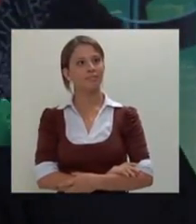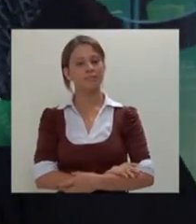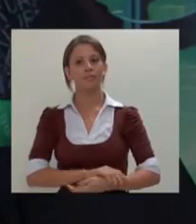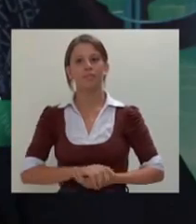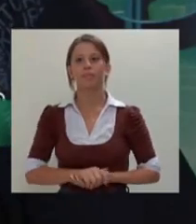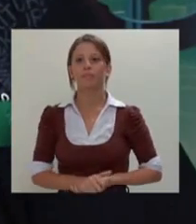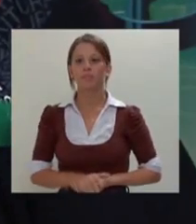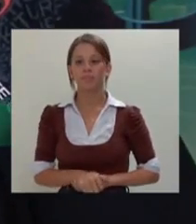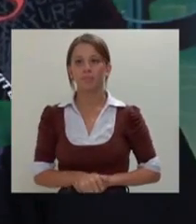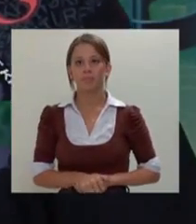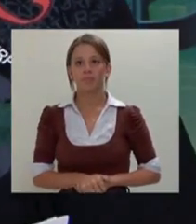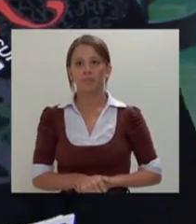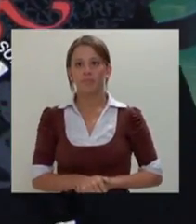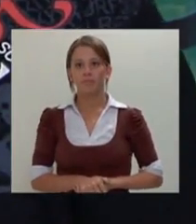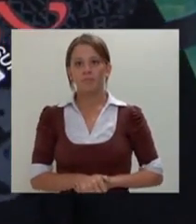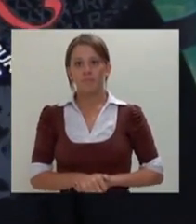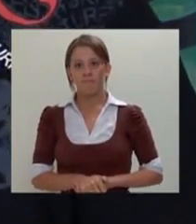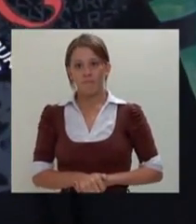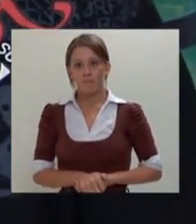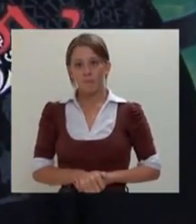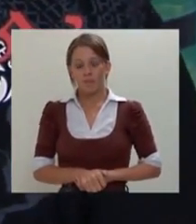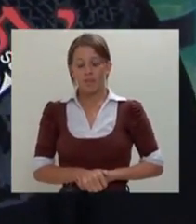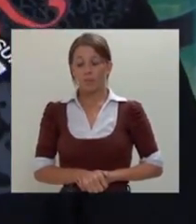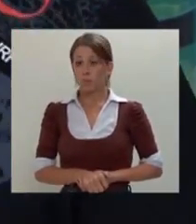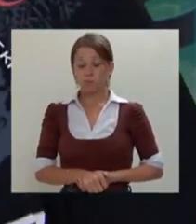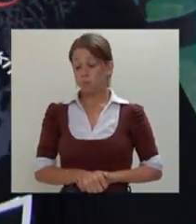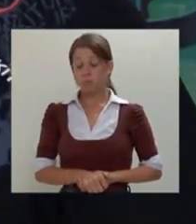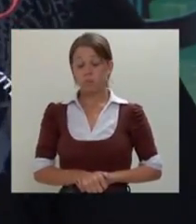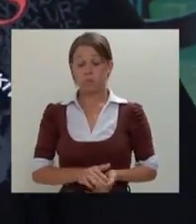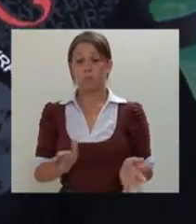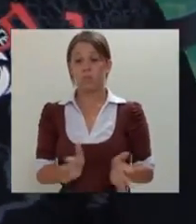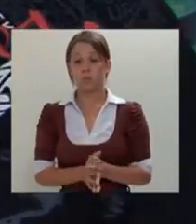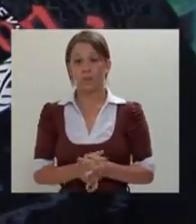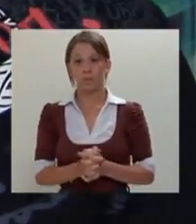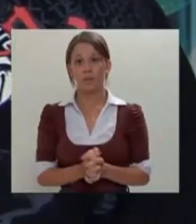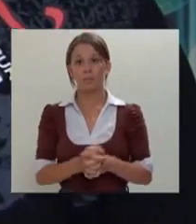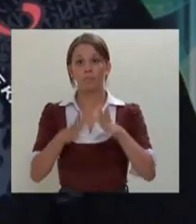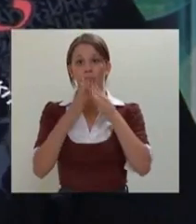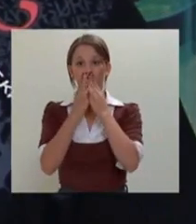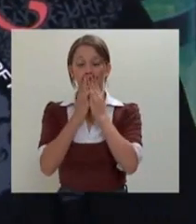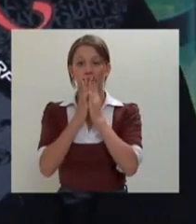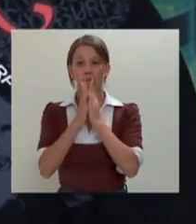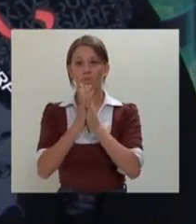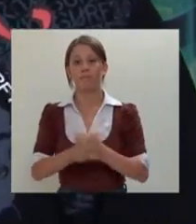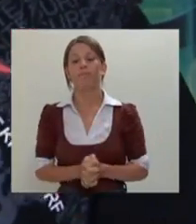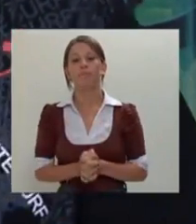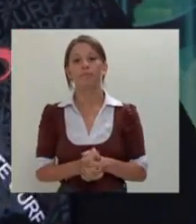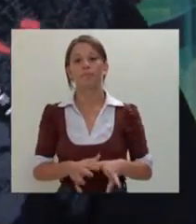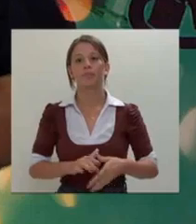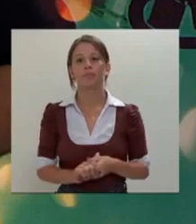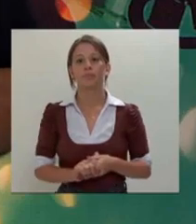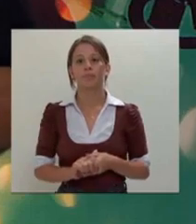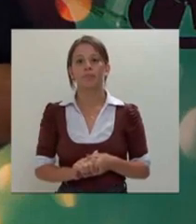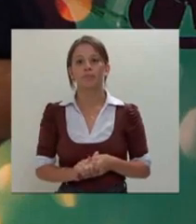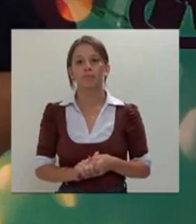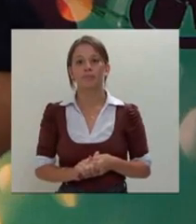São 16 quilômetros passando pelo assentamento, marcação e sítio novo. Organização da minha amiga Conceição Tavares. Está